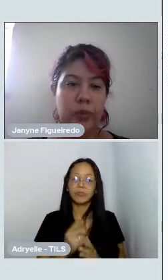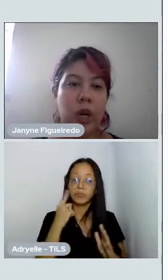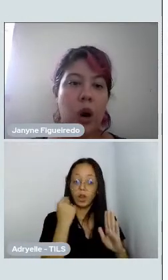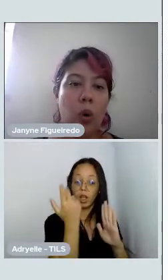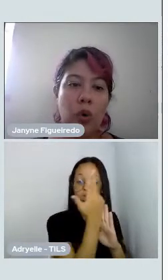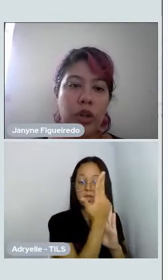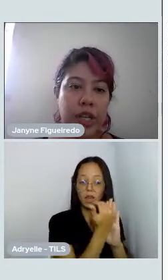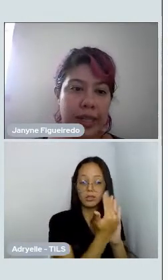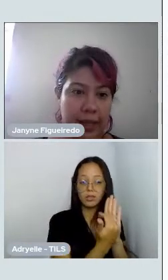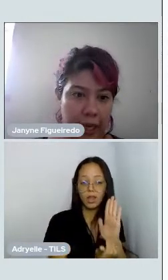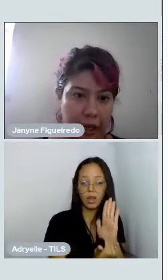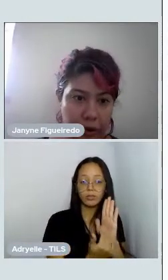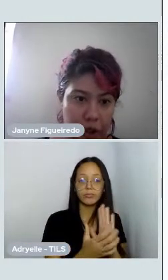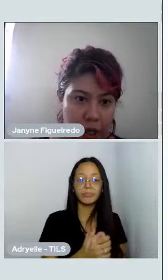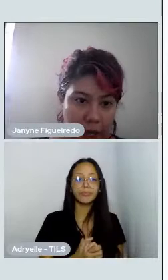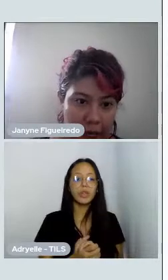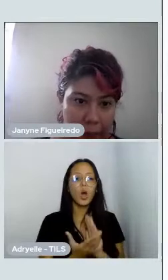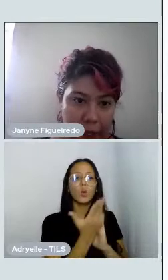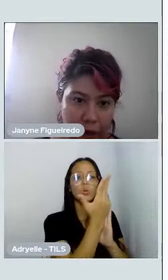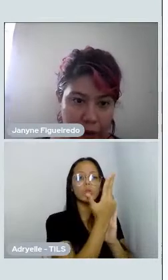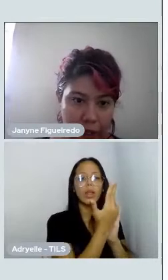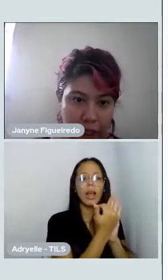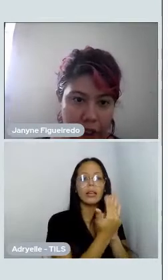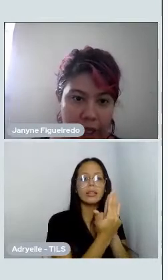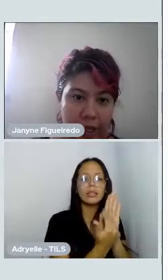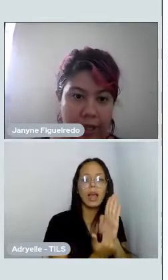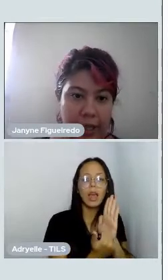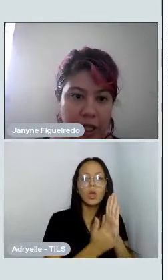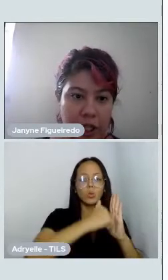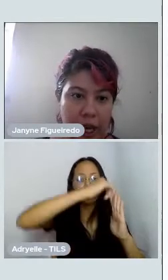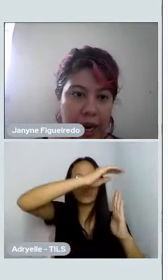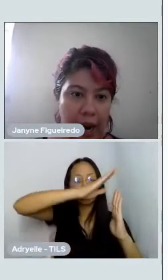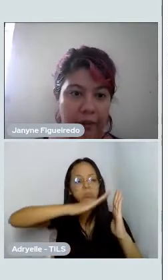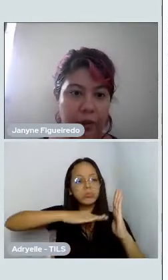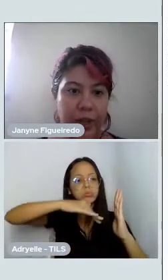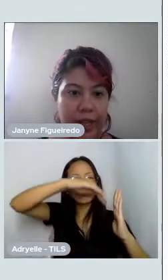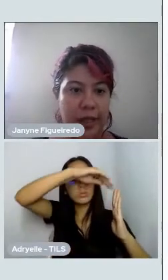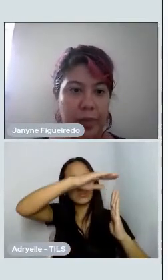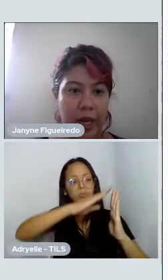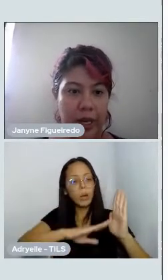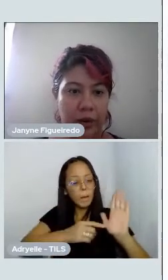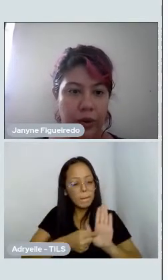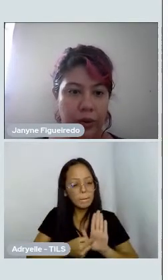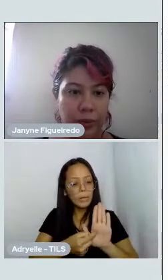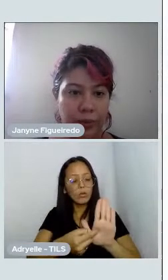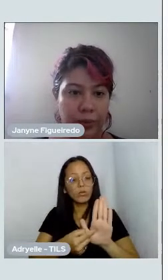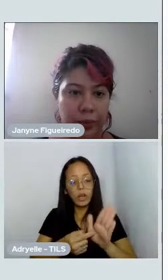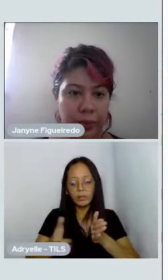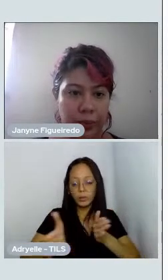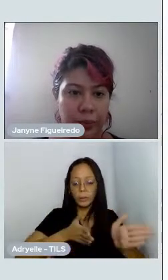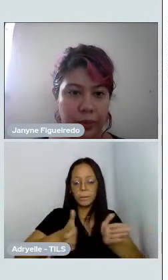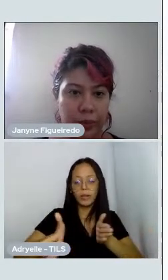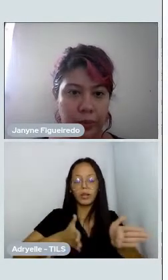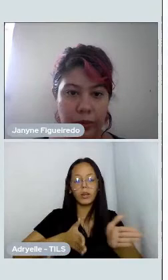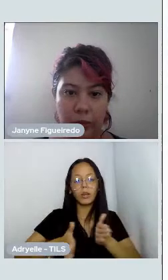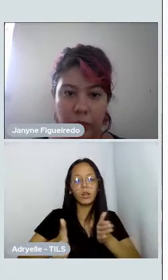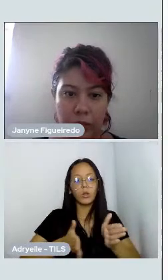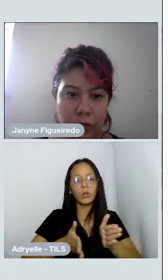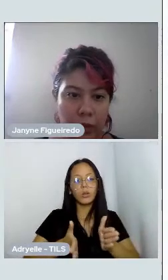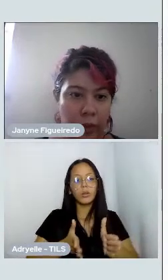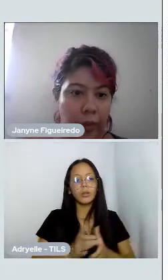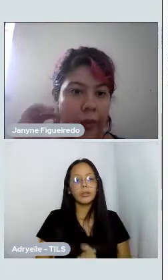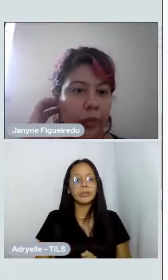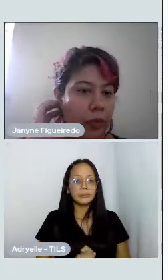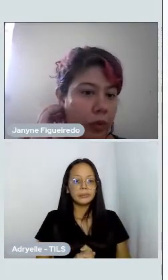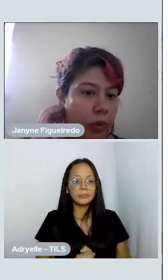Desenhos. Os desenhos e pinturas se destacavam nesse período.